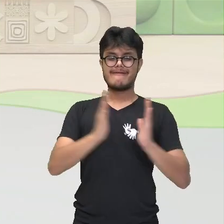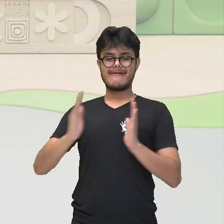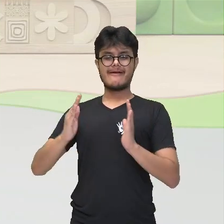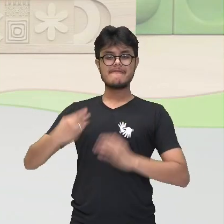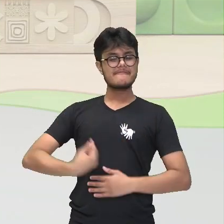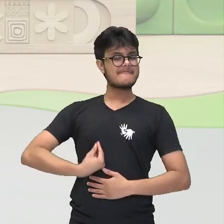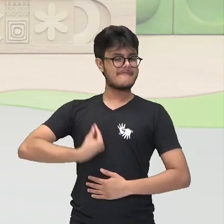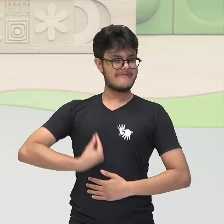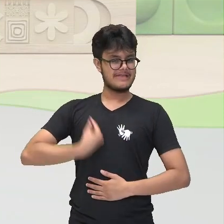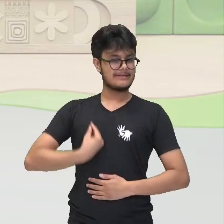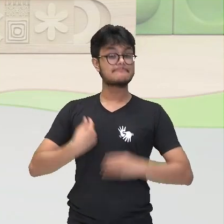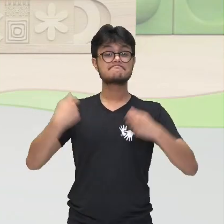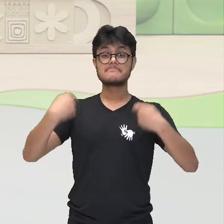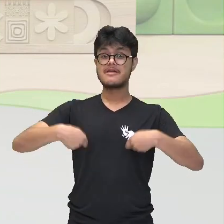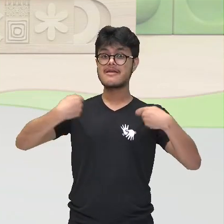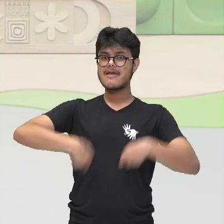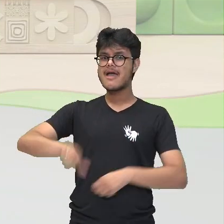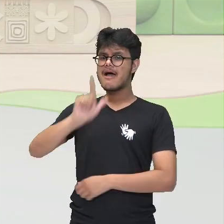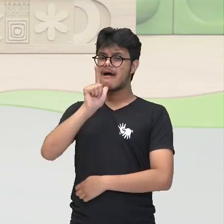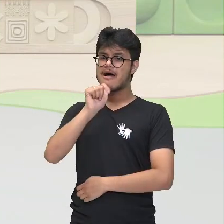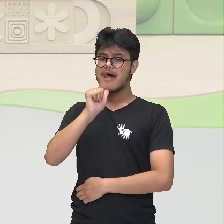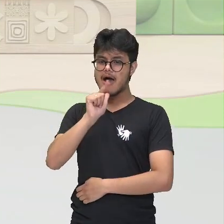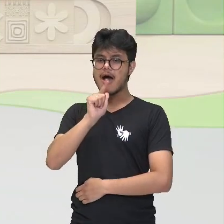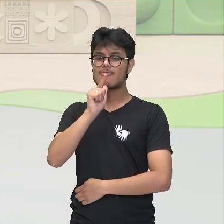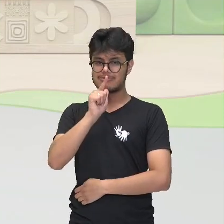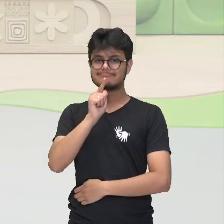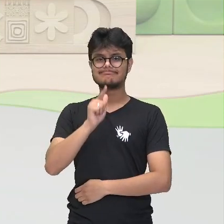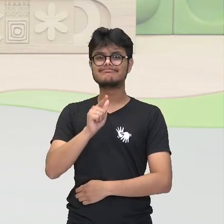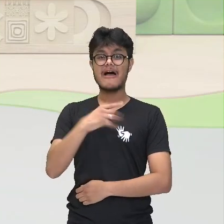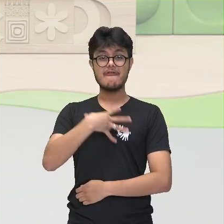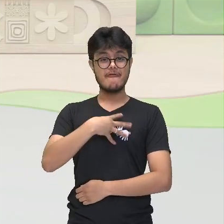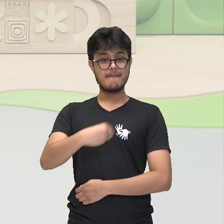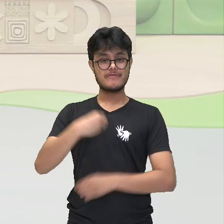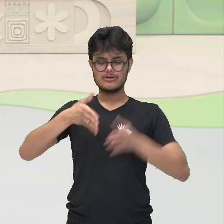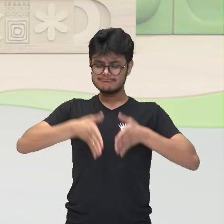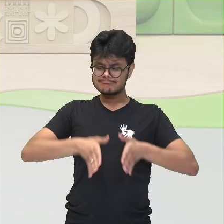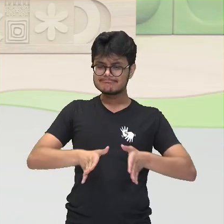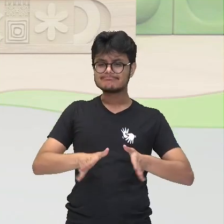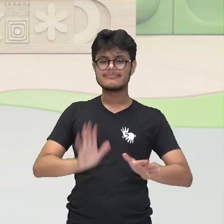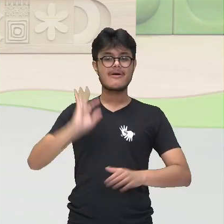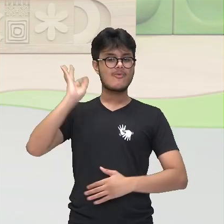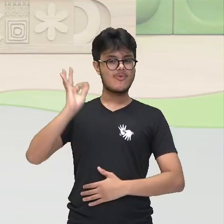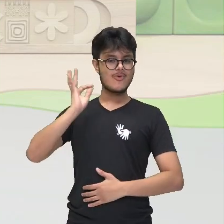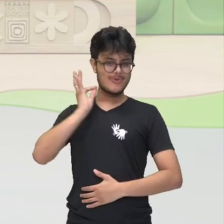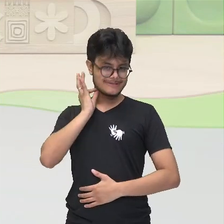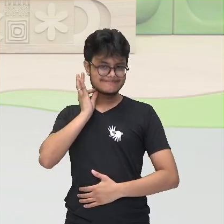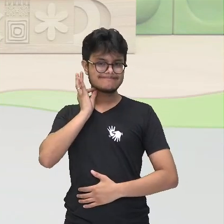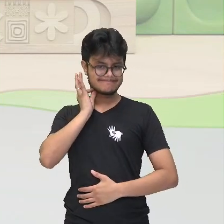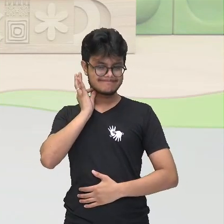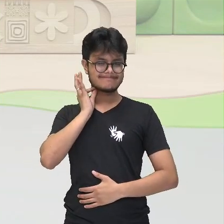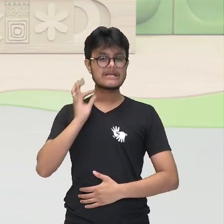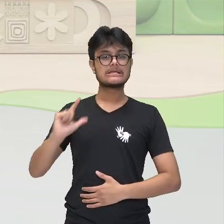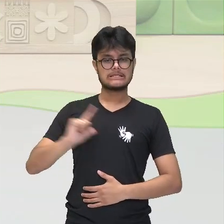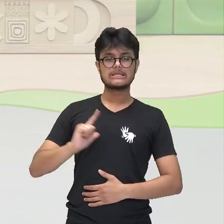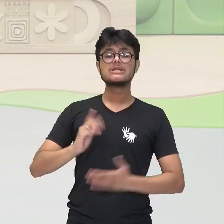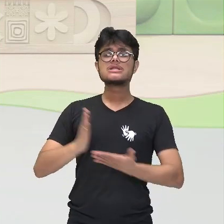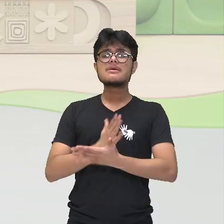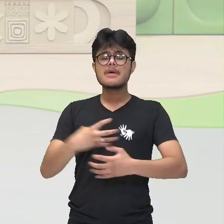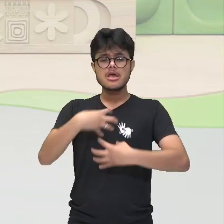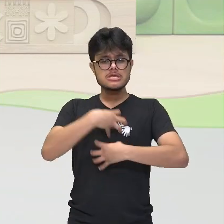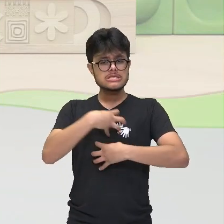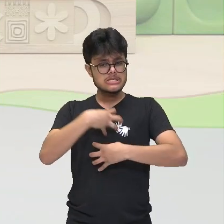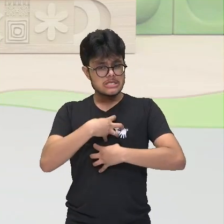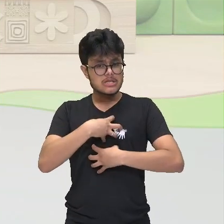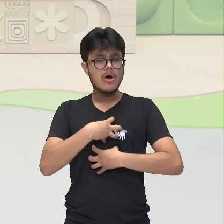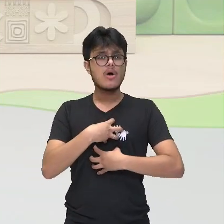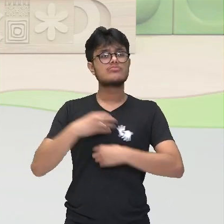precisa dar água para o seu estágio larval. Então, a gente conhecendo o ciclo de vida, conhecendo os sintomas da doença, é